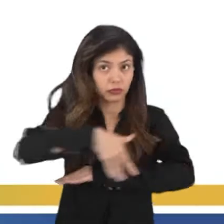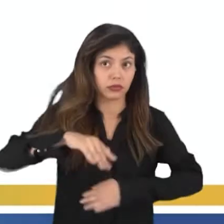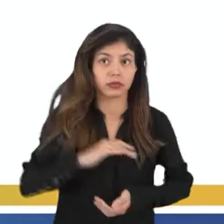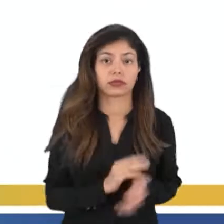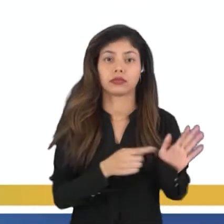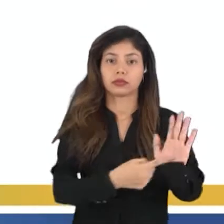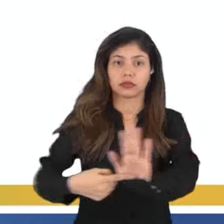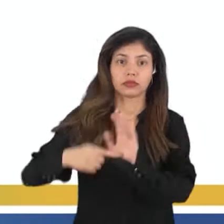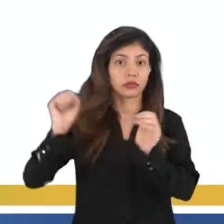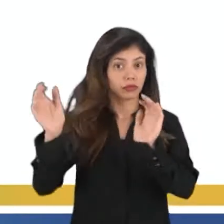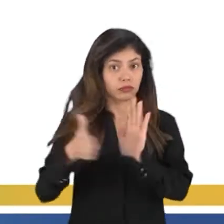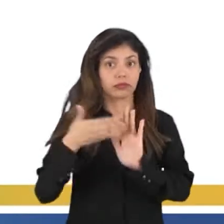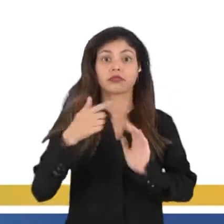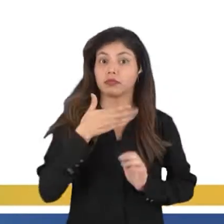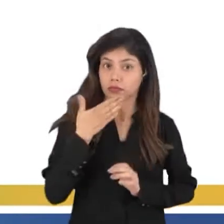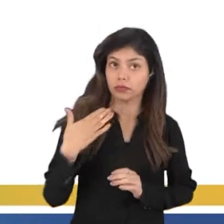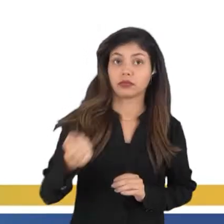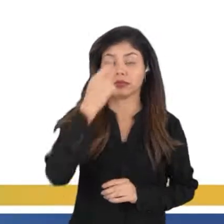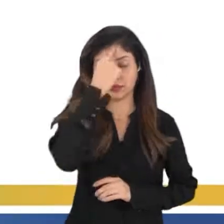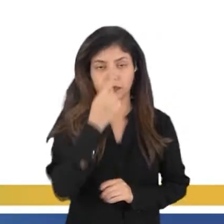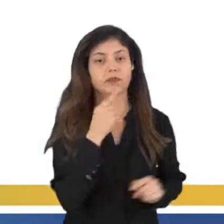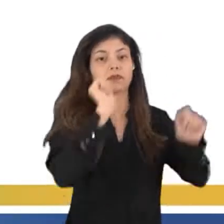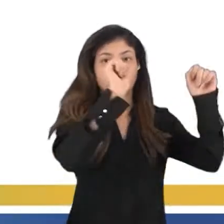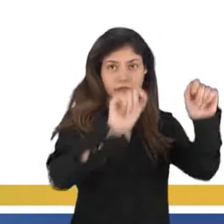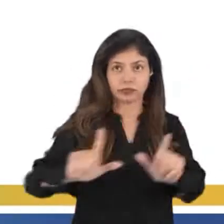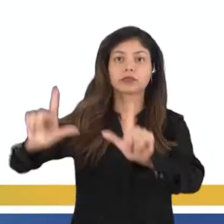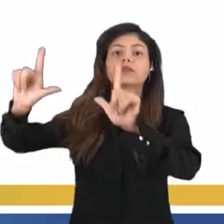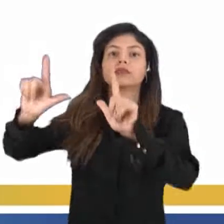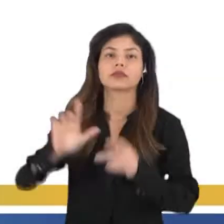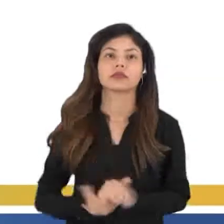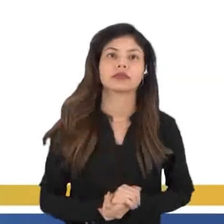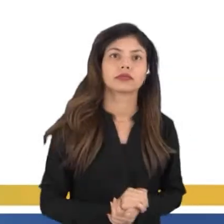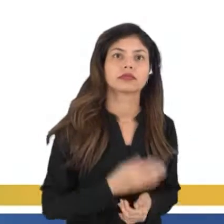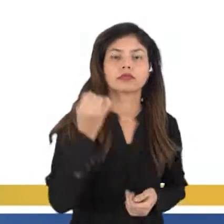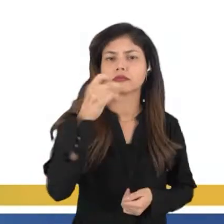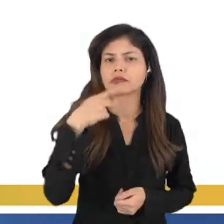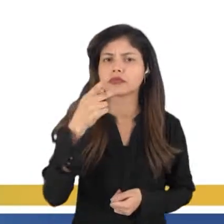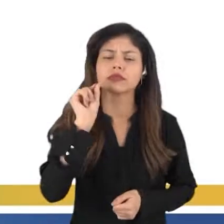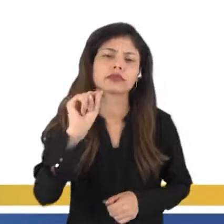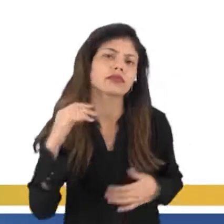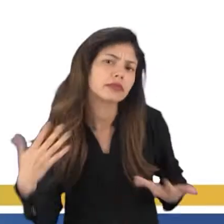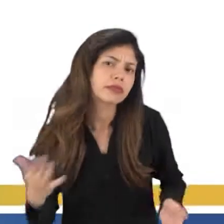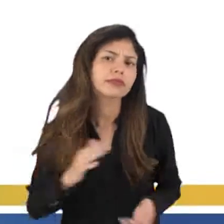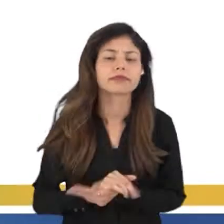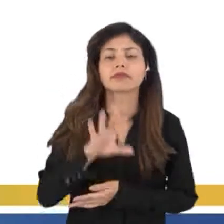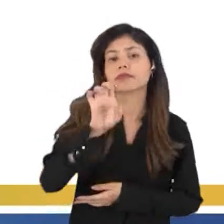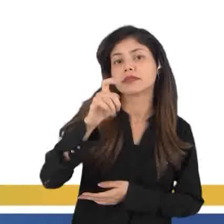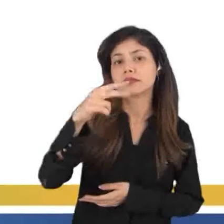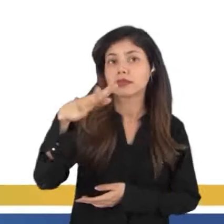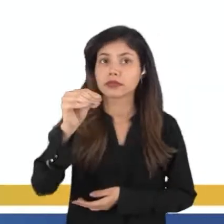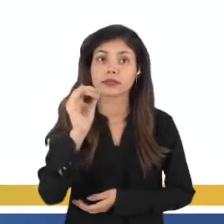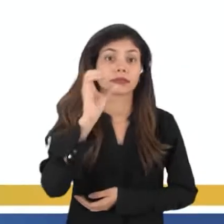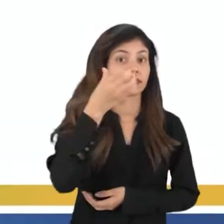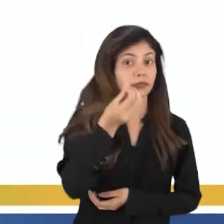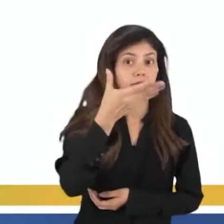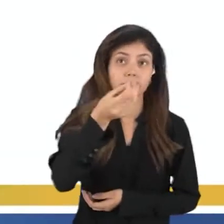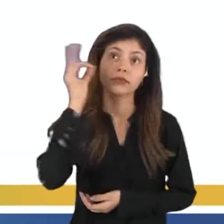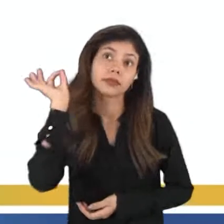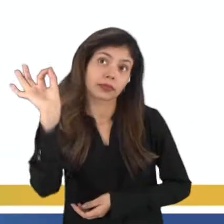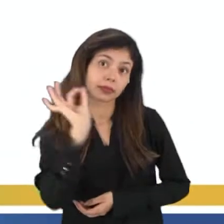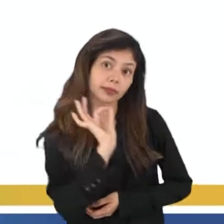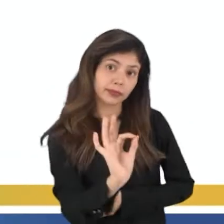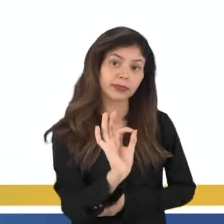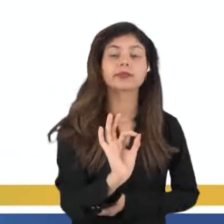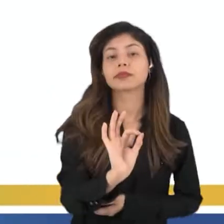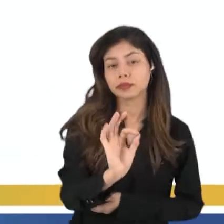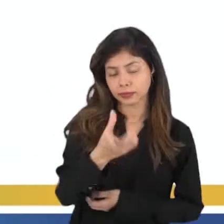quero dar um destaque para essa figura que está na tela, para dizer que estima-se que mais de 60% das